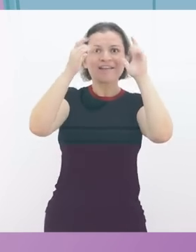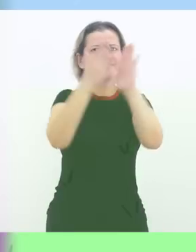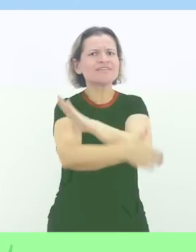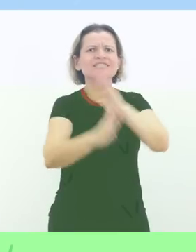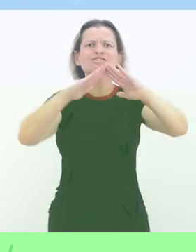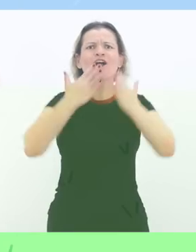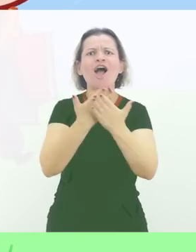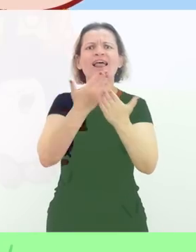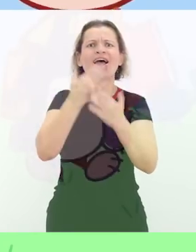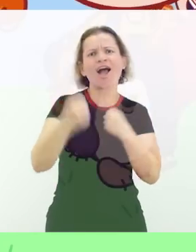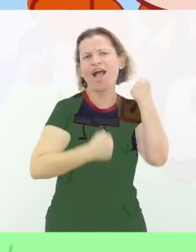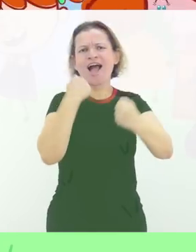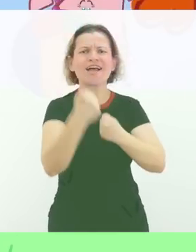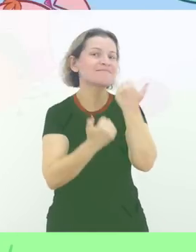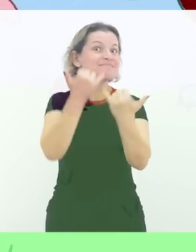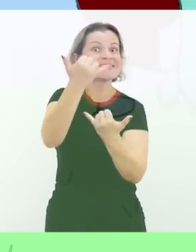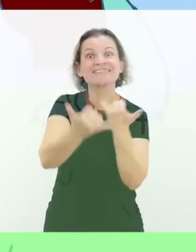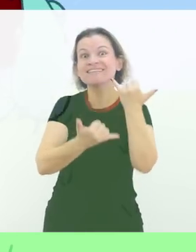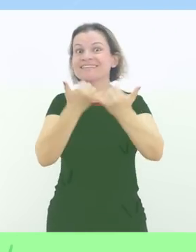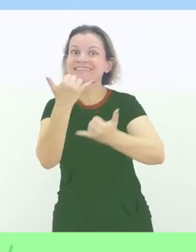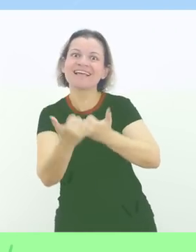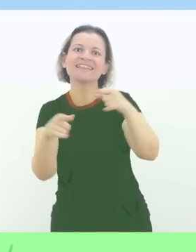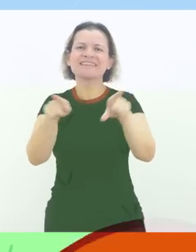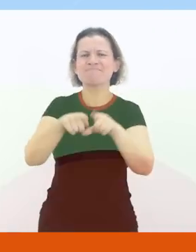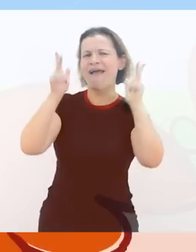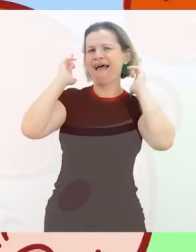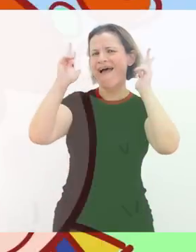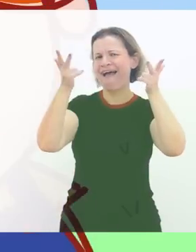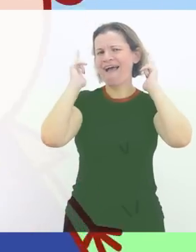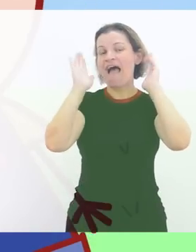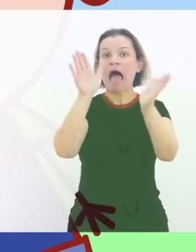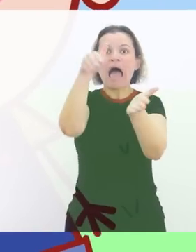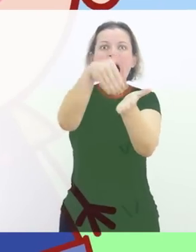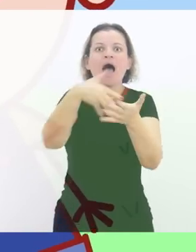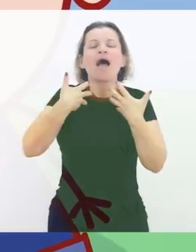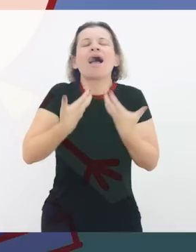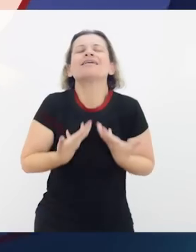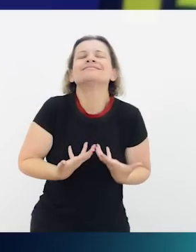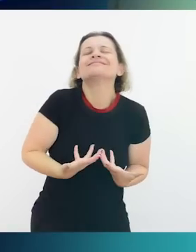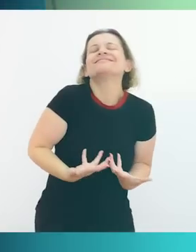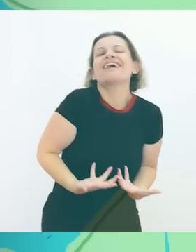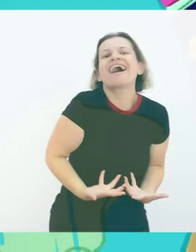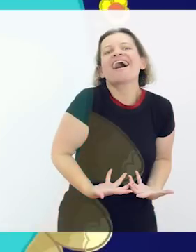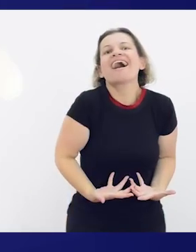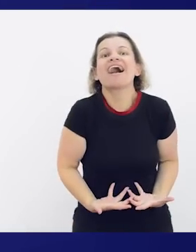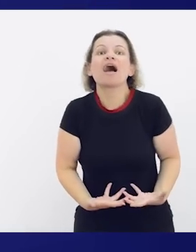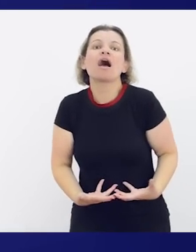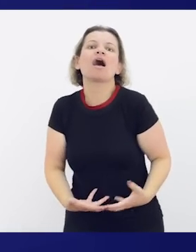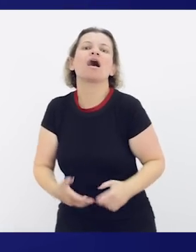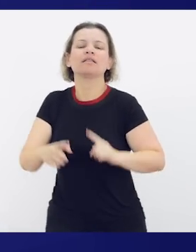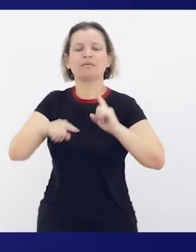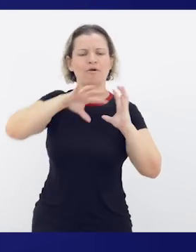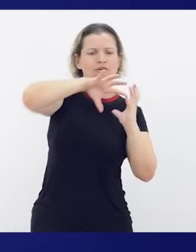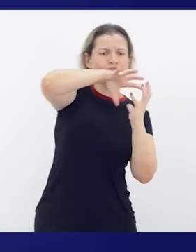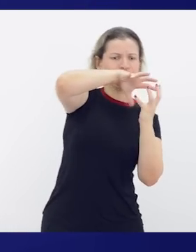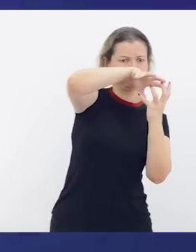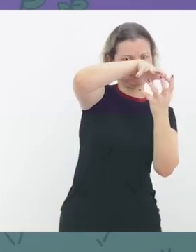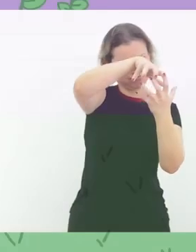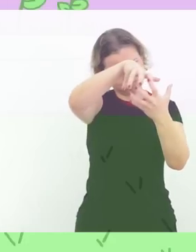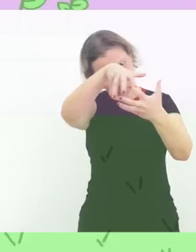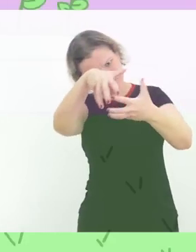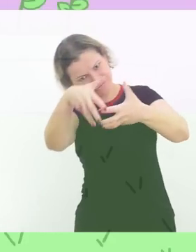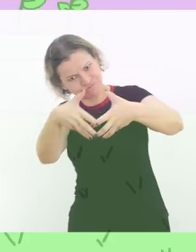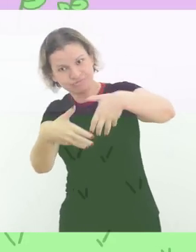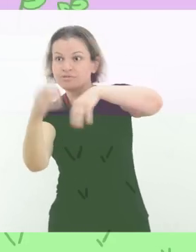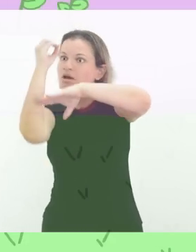gente acorda, vai pra escola, corre e brinca. E se diverte até cansar. Então a terra